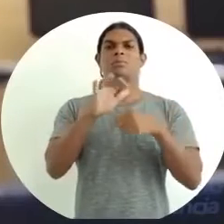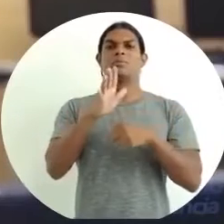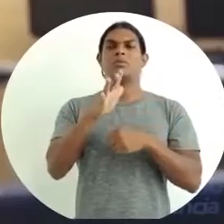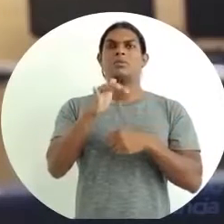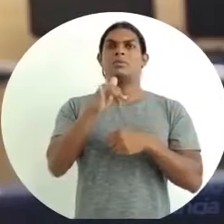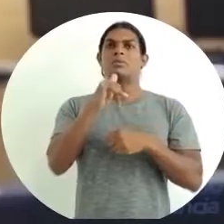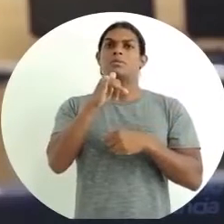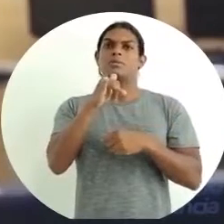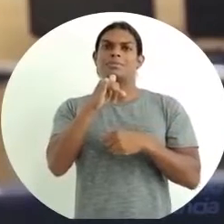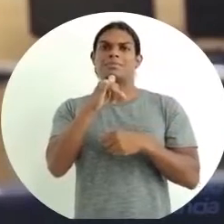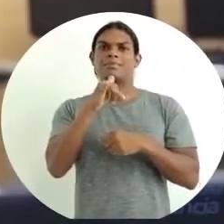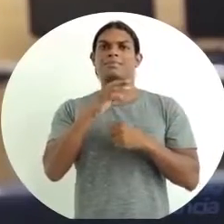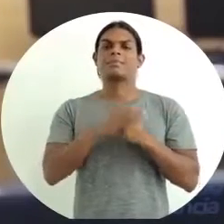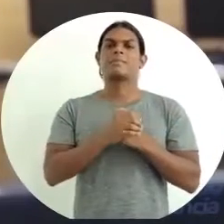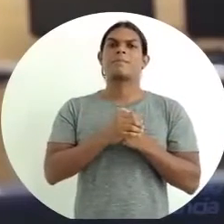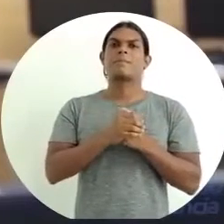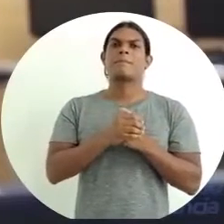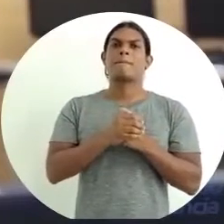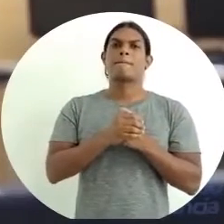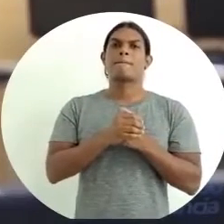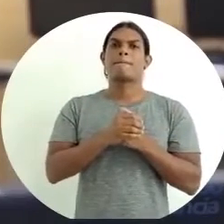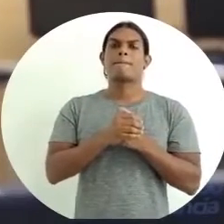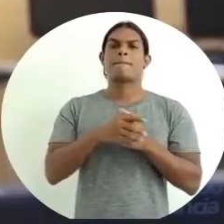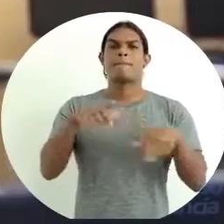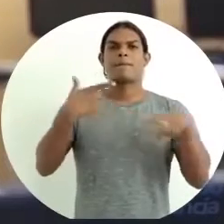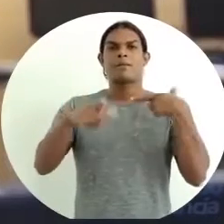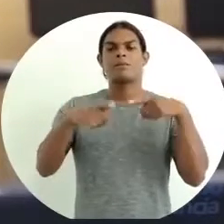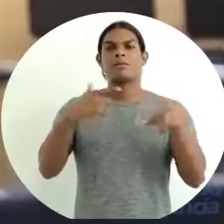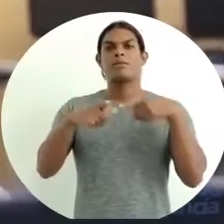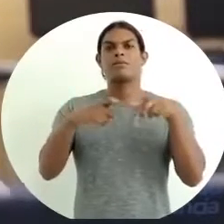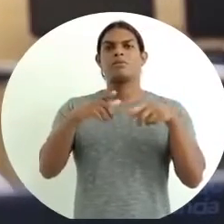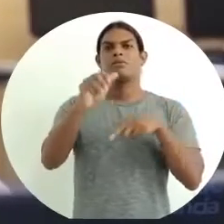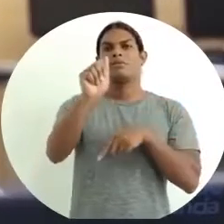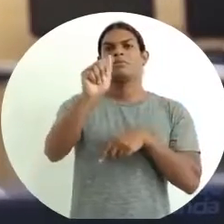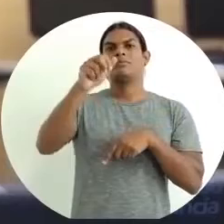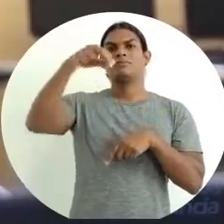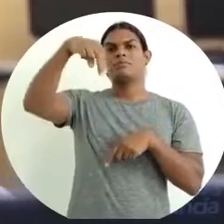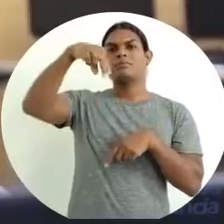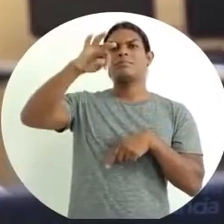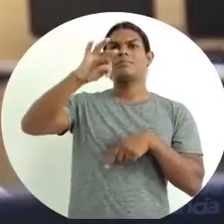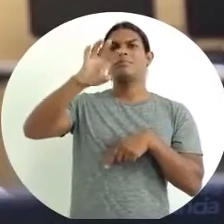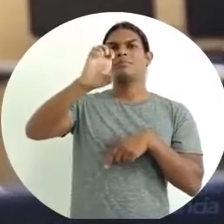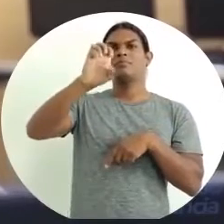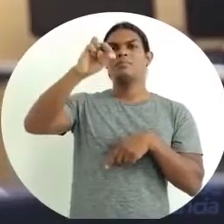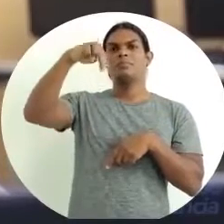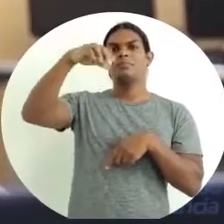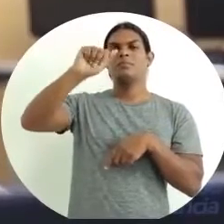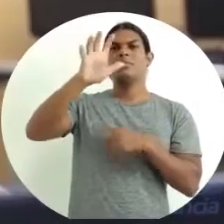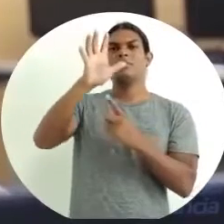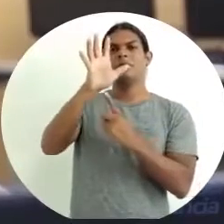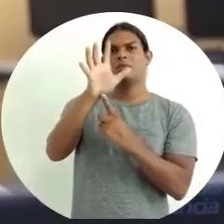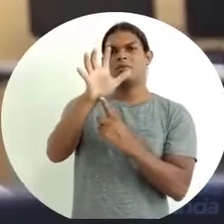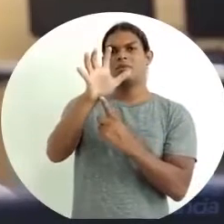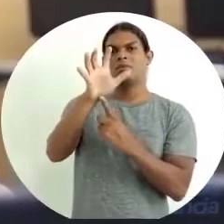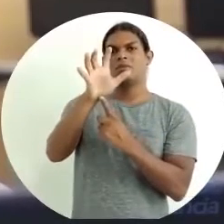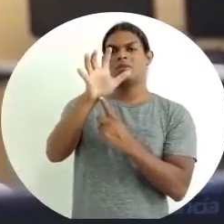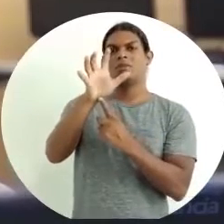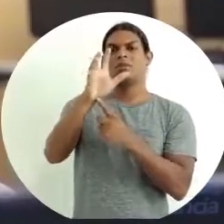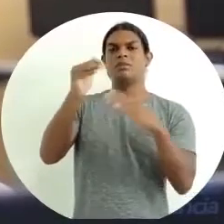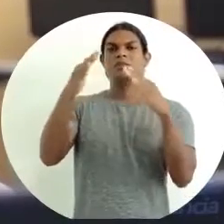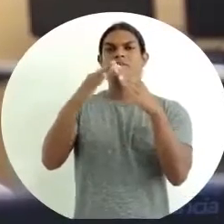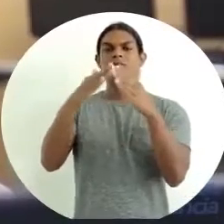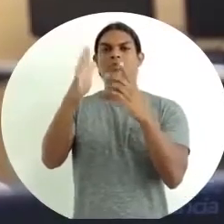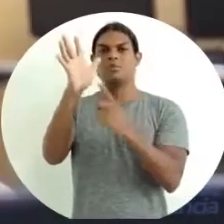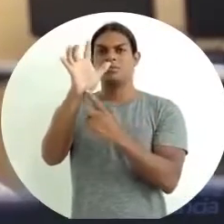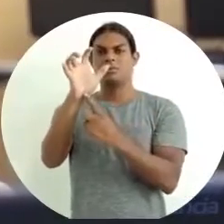vai ter que instalar na casa do cliente. A casa do cliente, naquele momento, é um ambiente de trabalho para o instalador de antena. Consequentemente, se ele sofreu